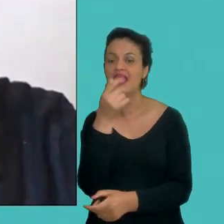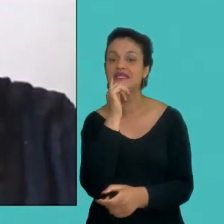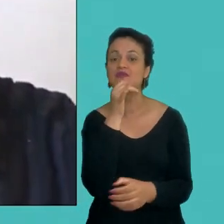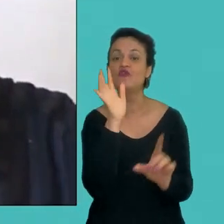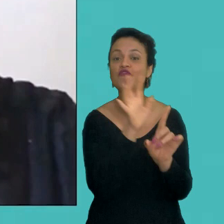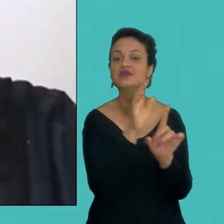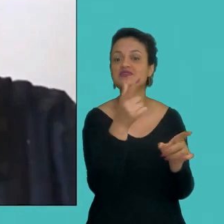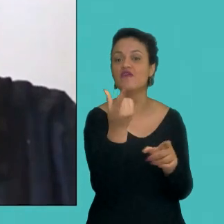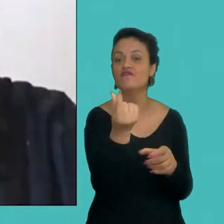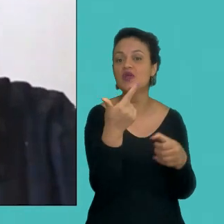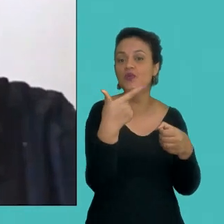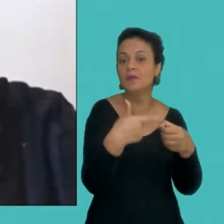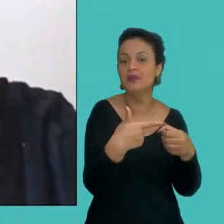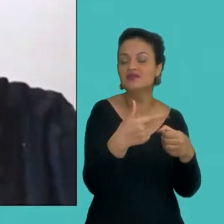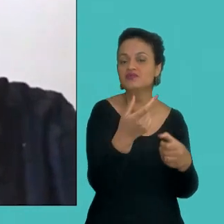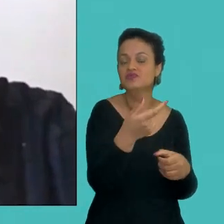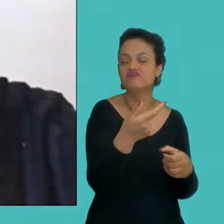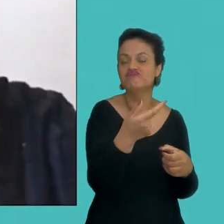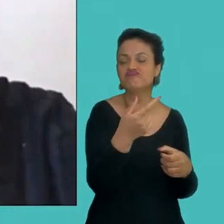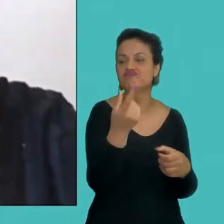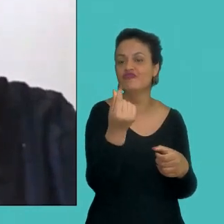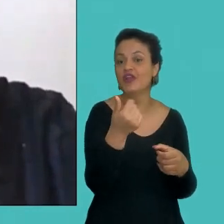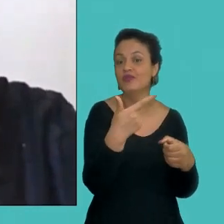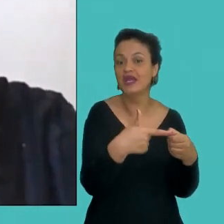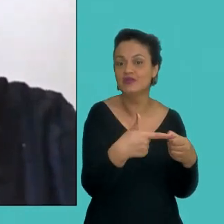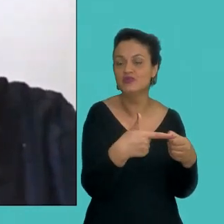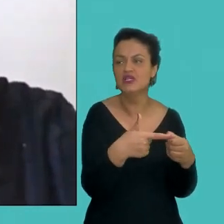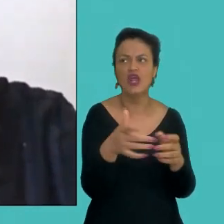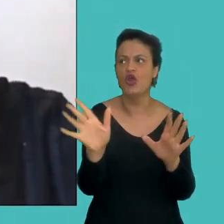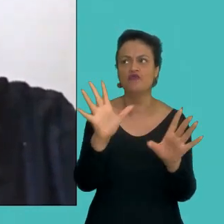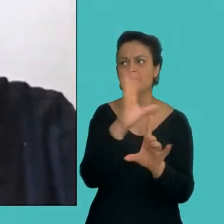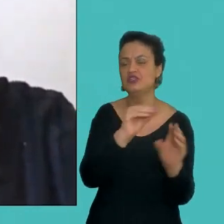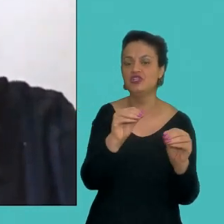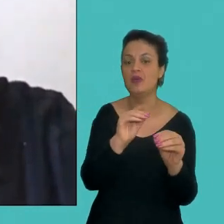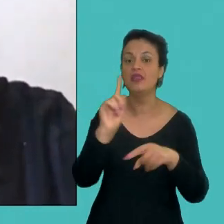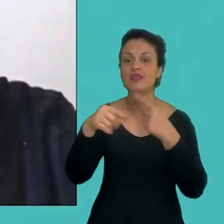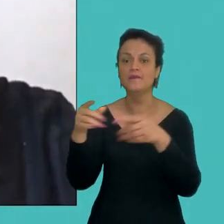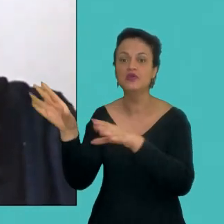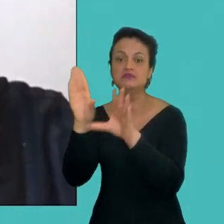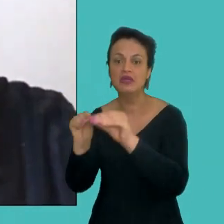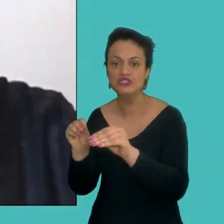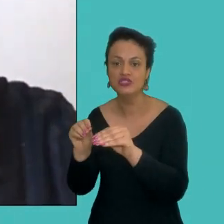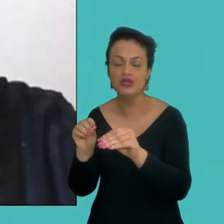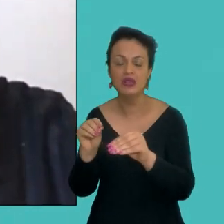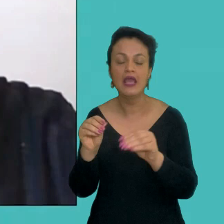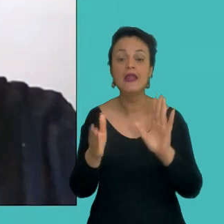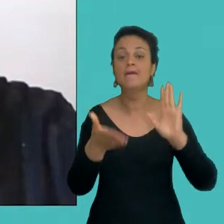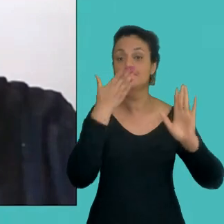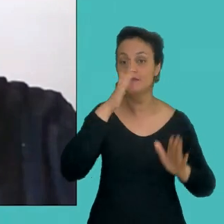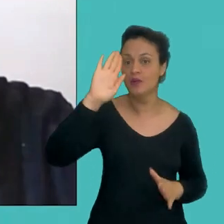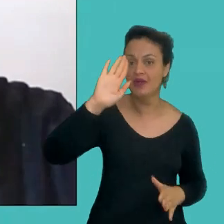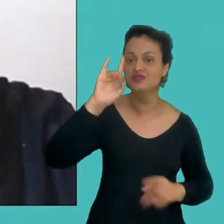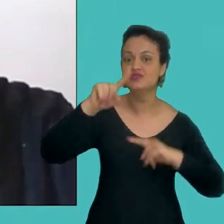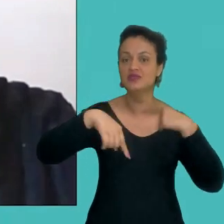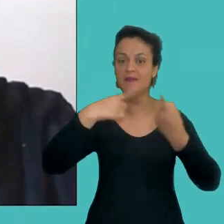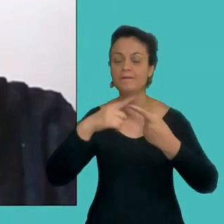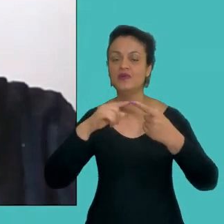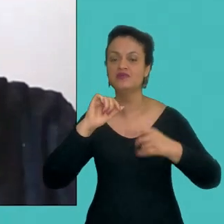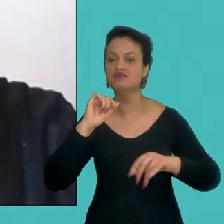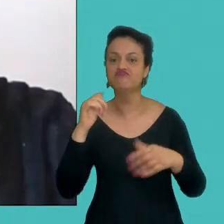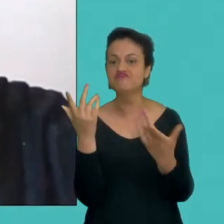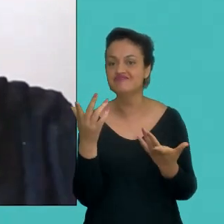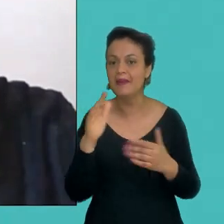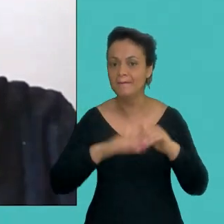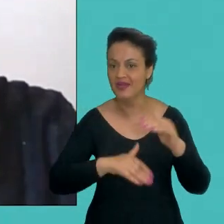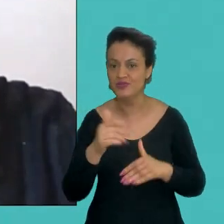interferindo na formação de preços de combustíveis, por exemplo. O que faz essa alteração das promessas e do reconhecimento